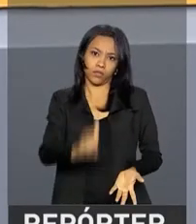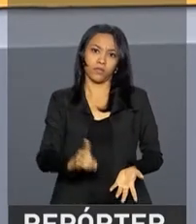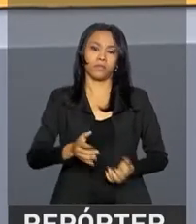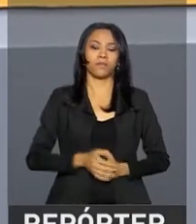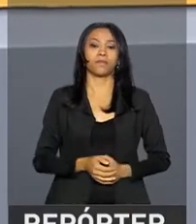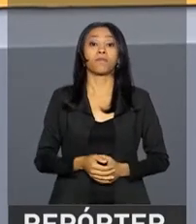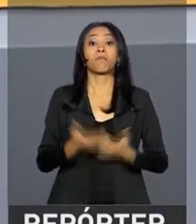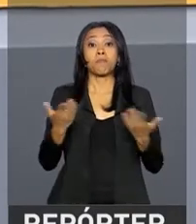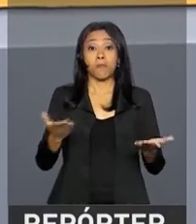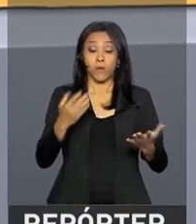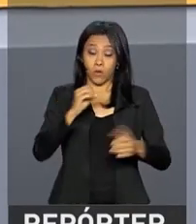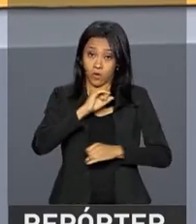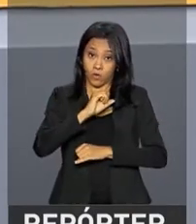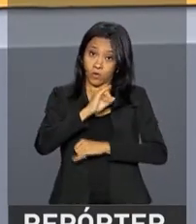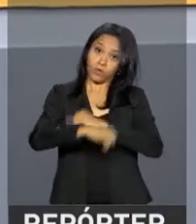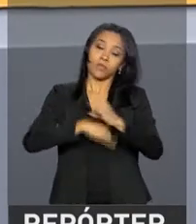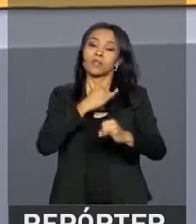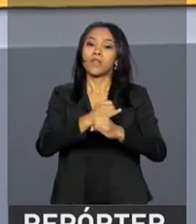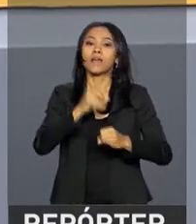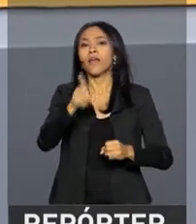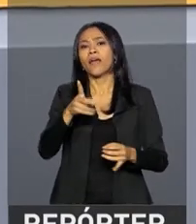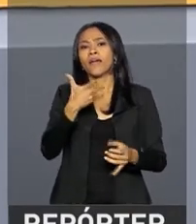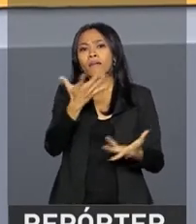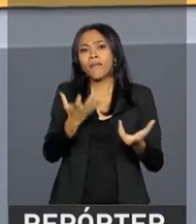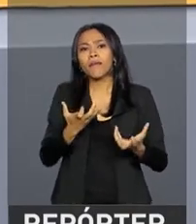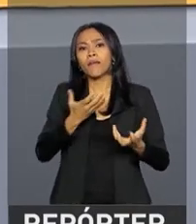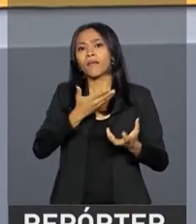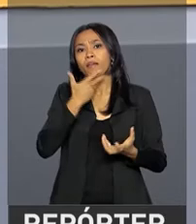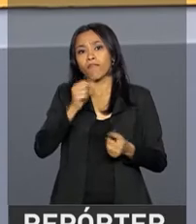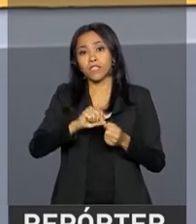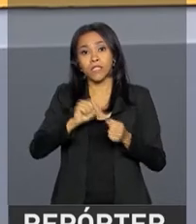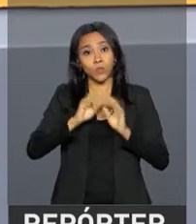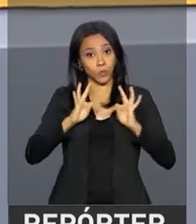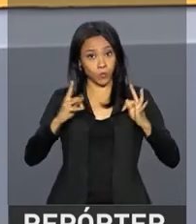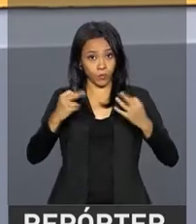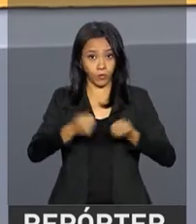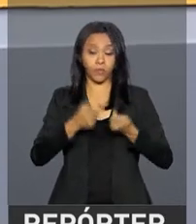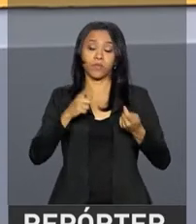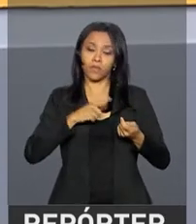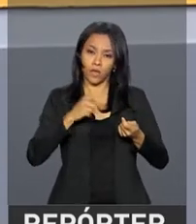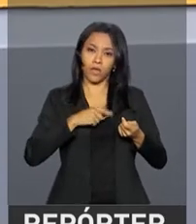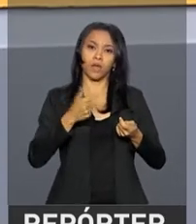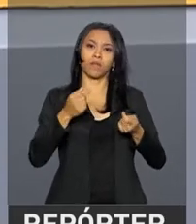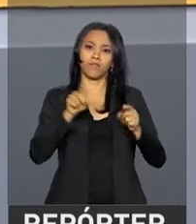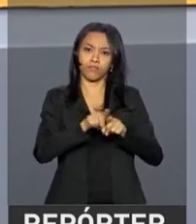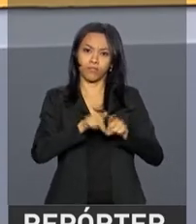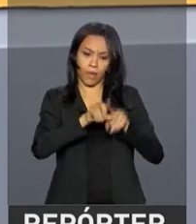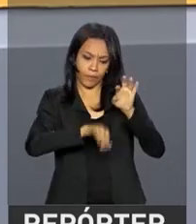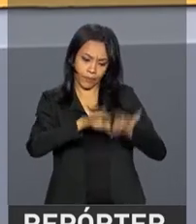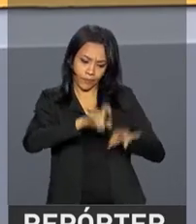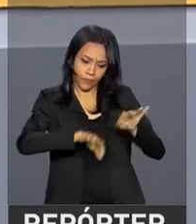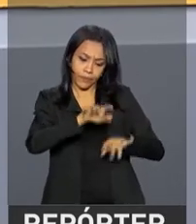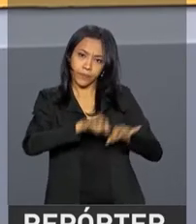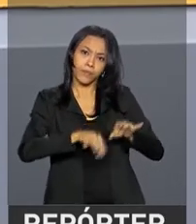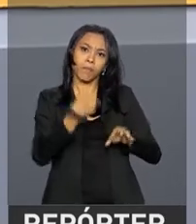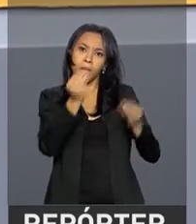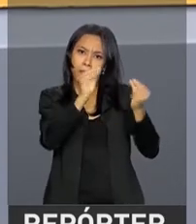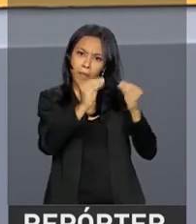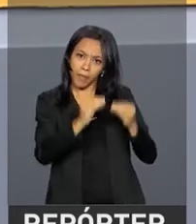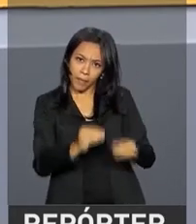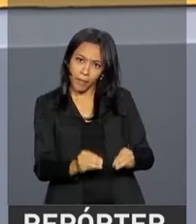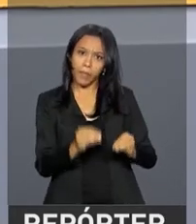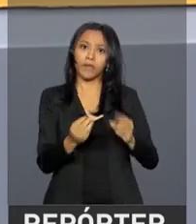site é para ajudar aqueles que preferem fazer tudo pela internet a opção de preenchimento manual utilizada pelo programa desde sua criação